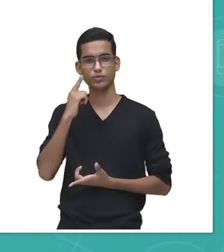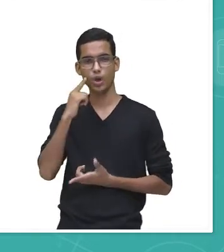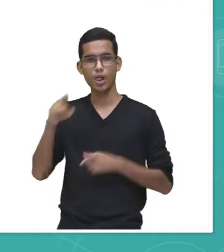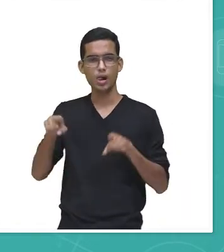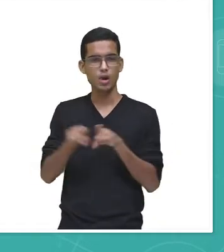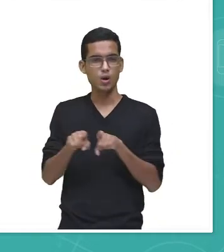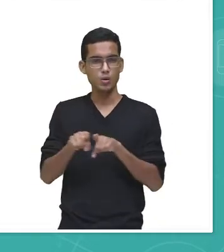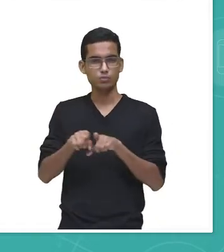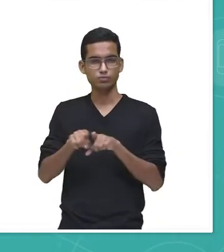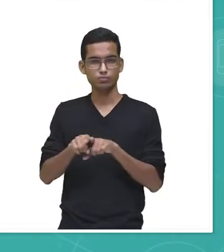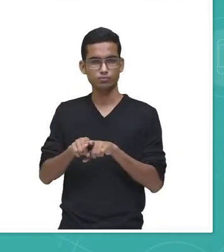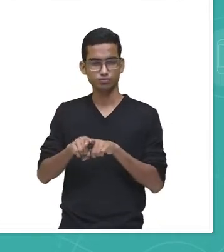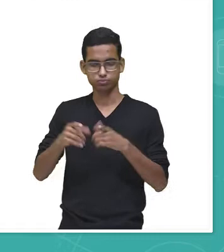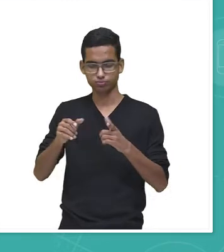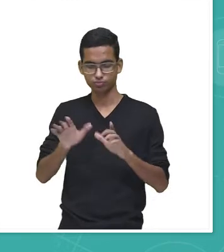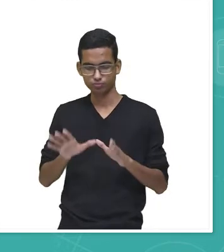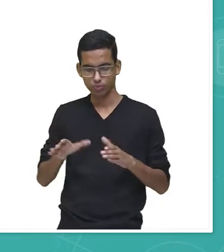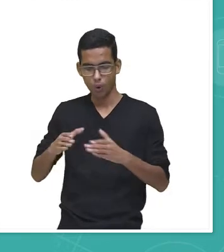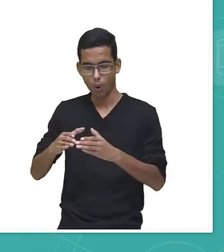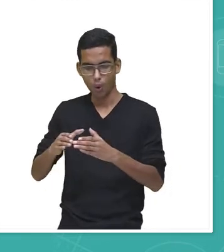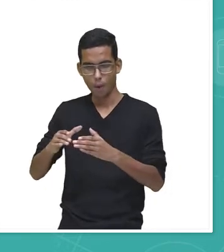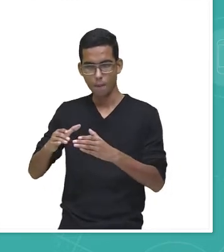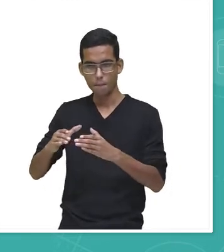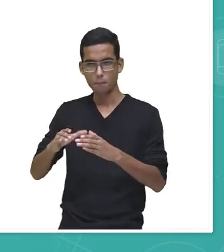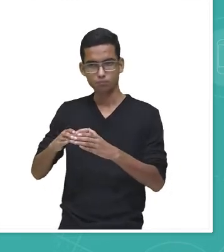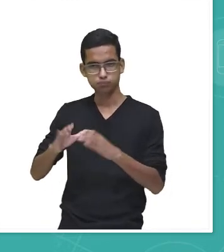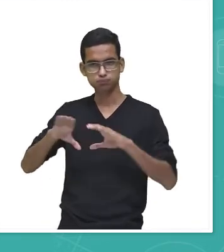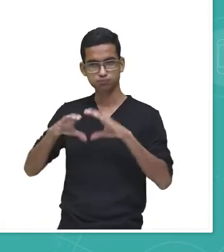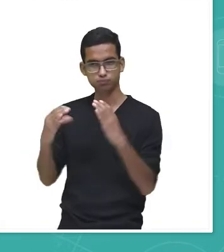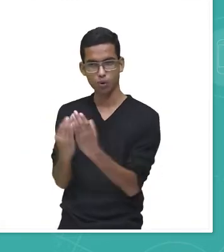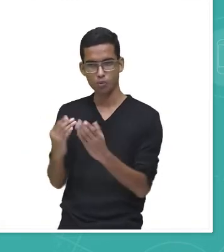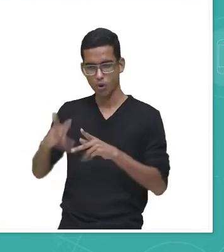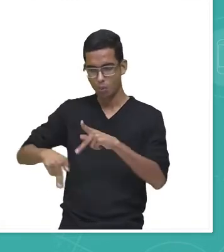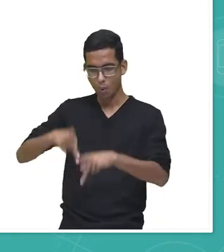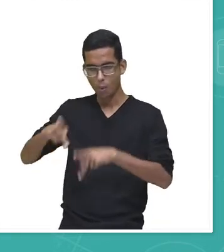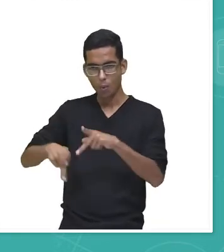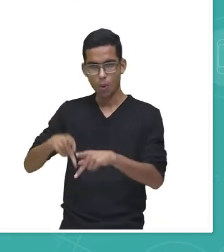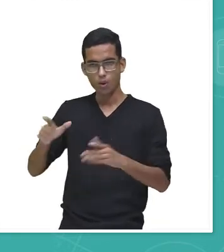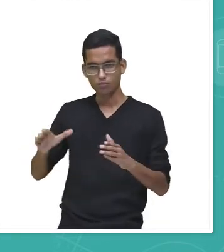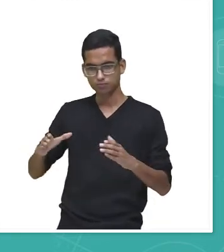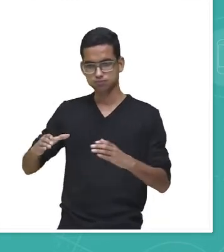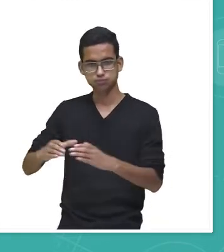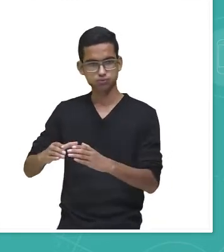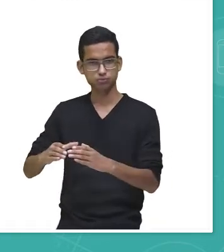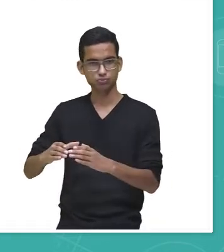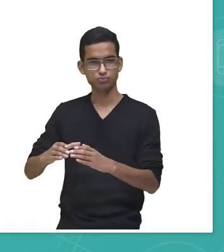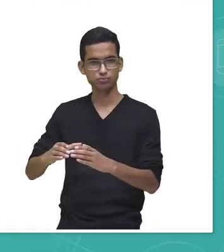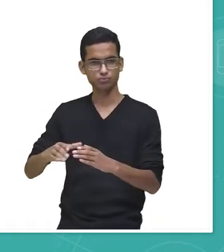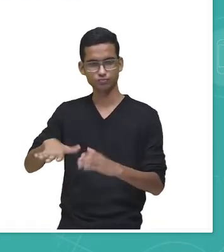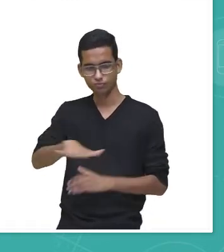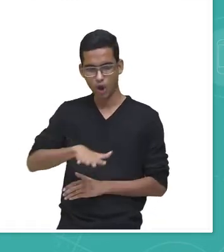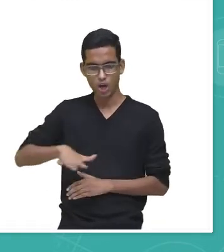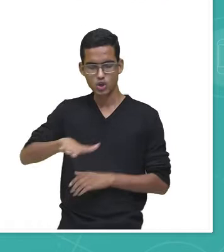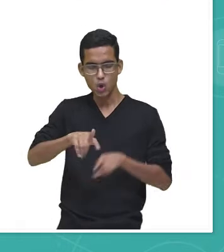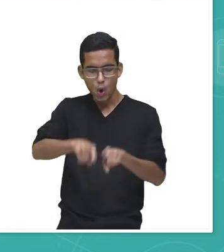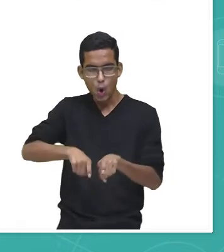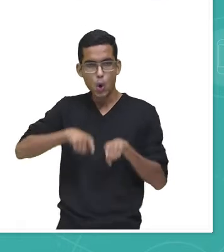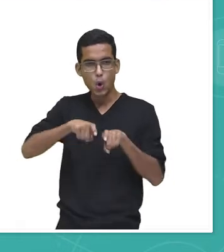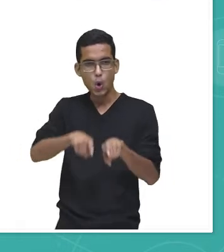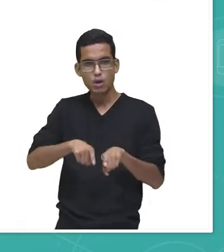Concentração da população em comunidades rurais. Foi o que eu acabei de citar a vocês. Não é que a